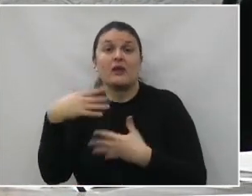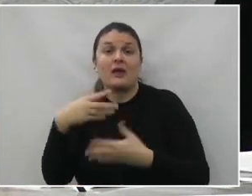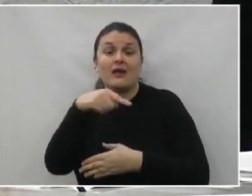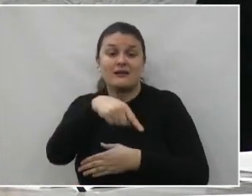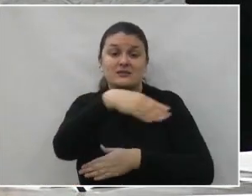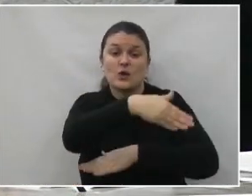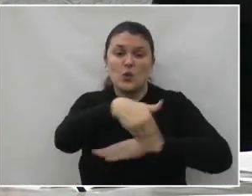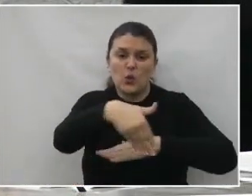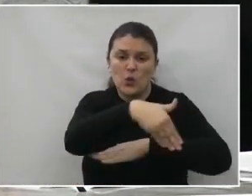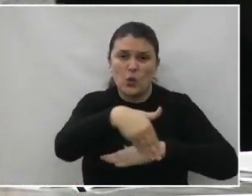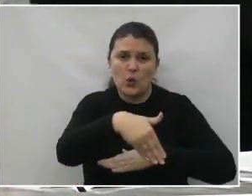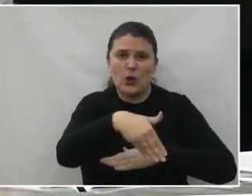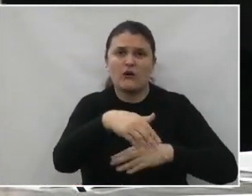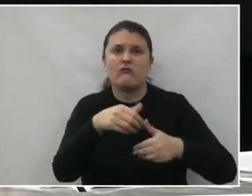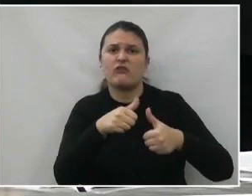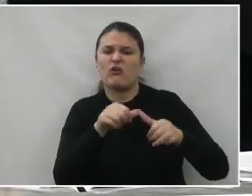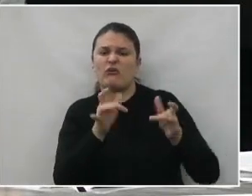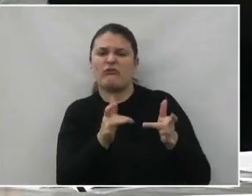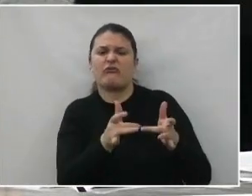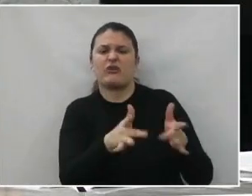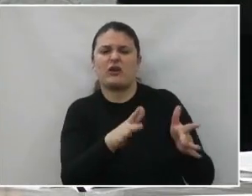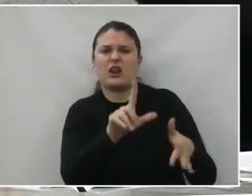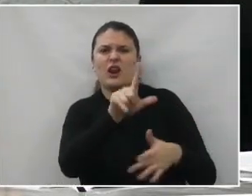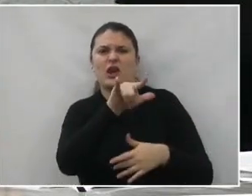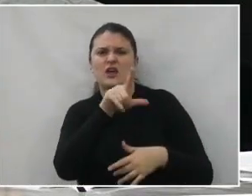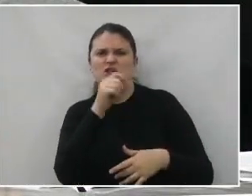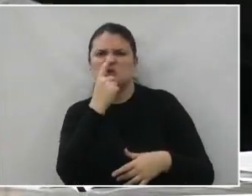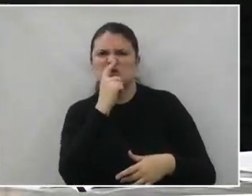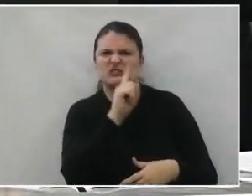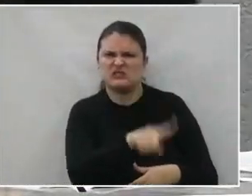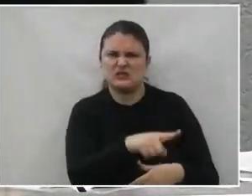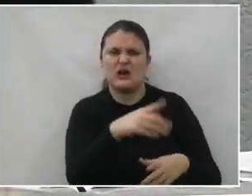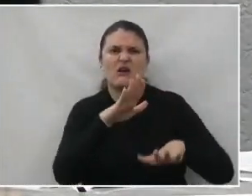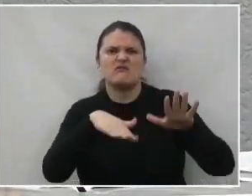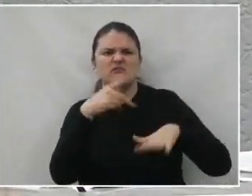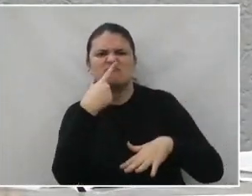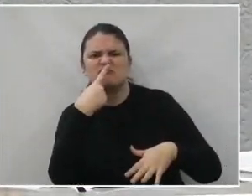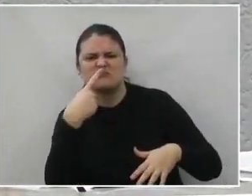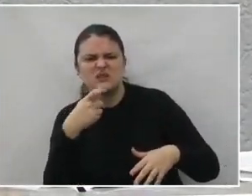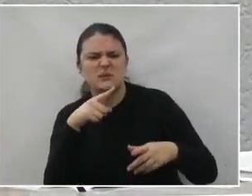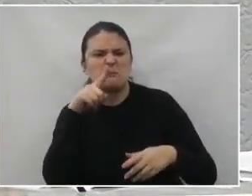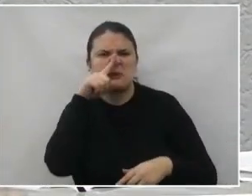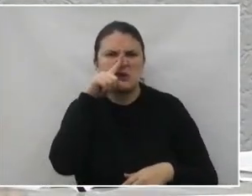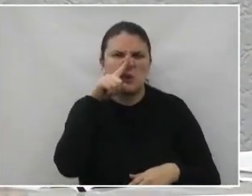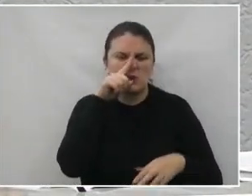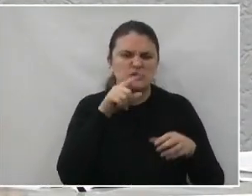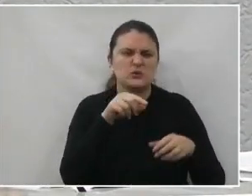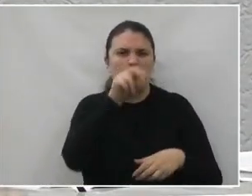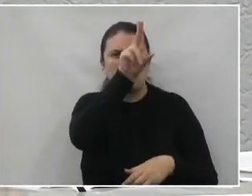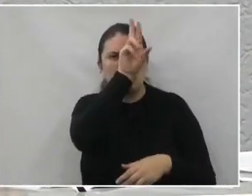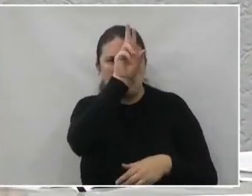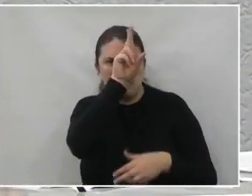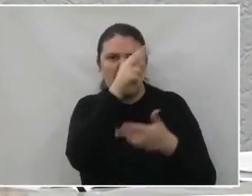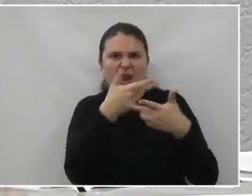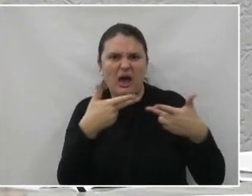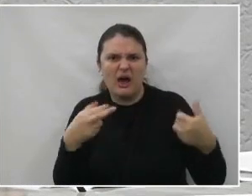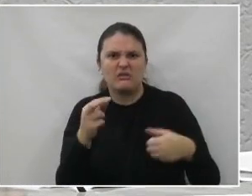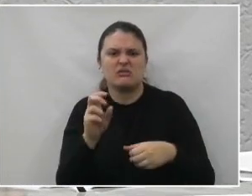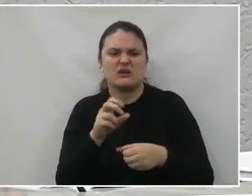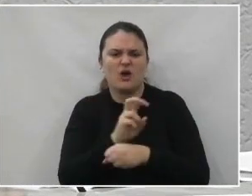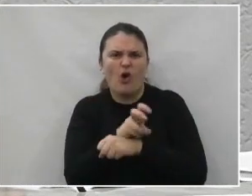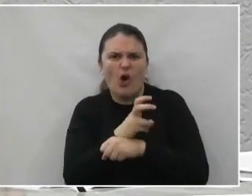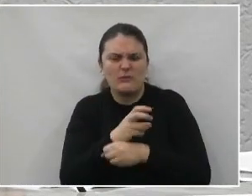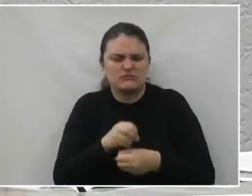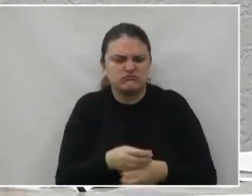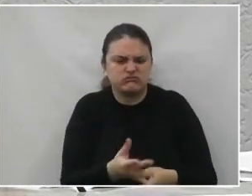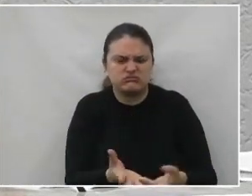para depósito dos mais diversos tipos de resíduos, causando mau cheiro e possibilitando a proliferação de animais